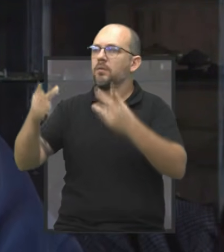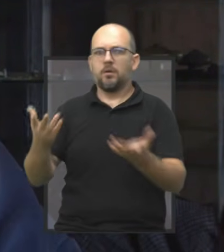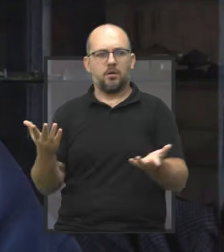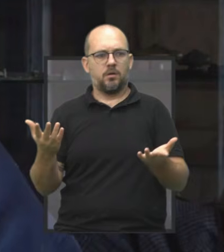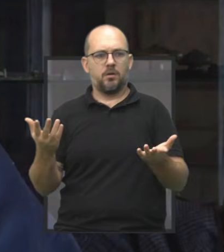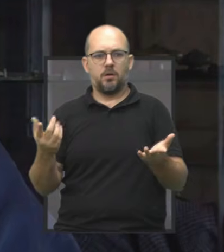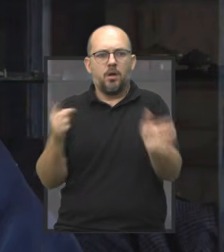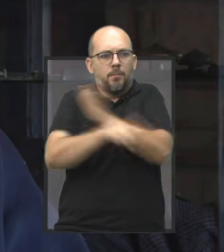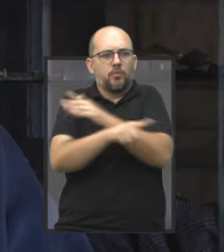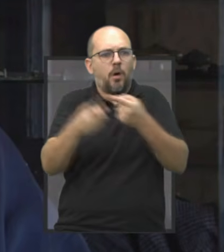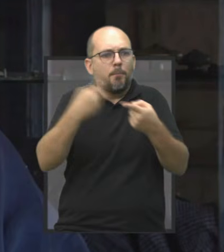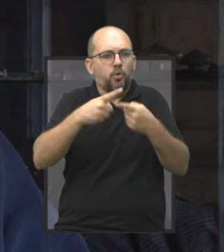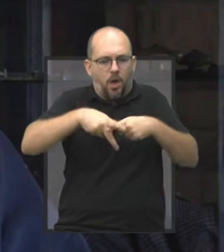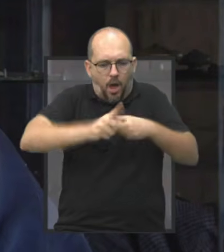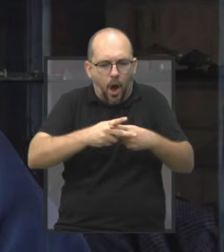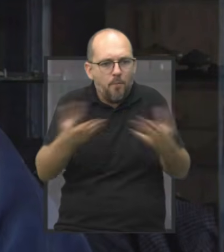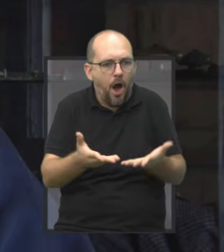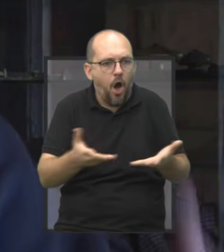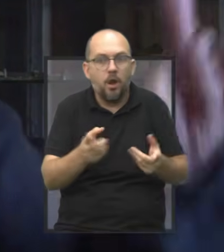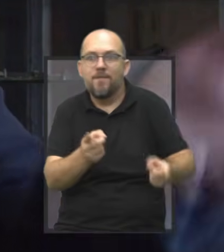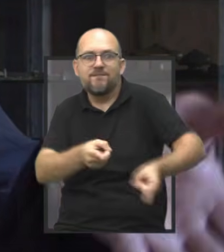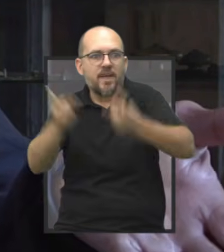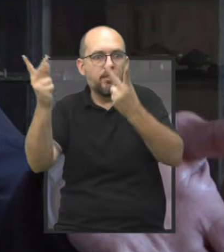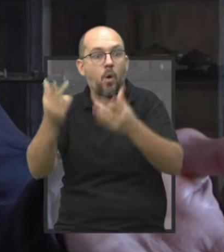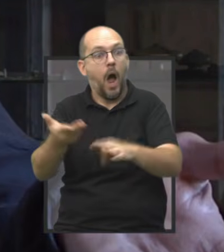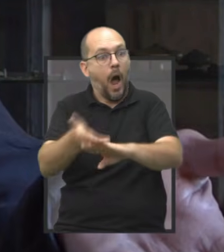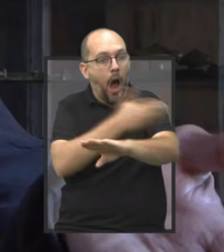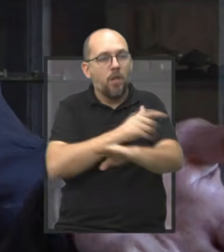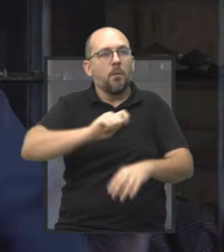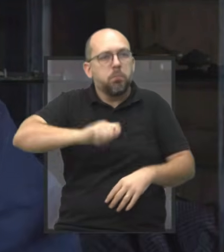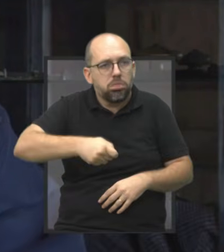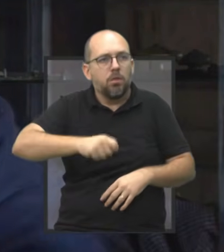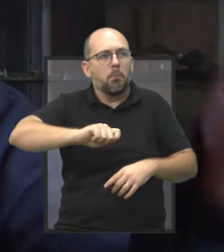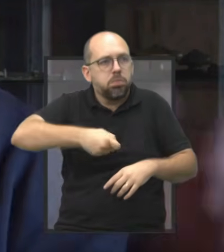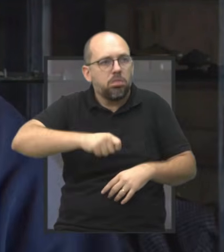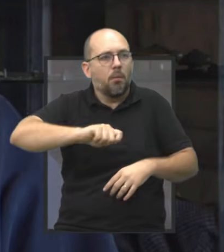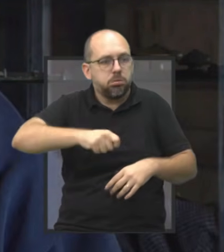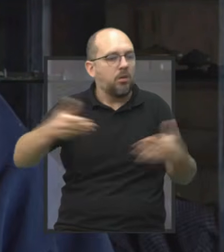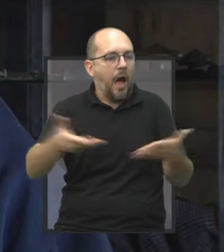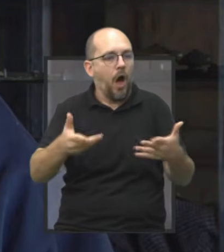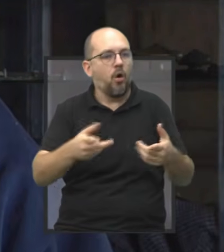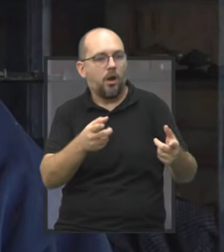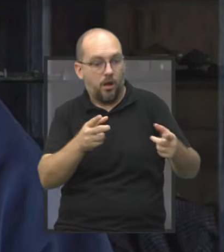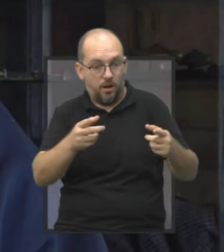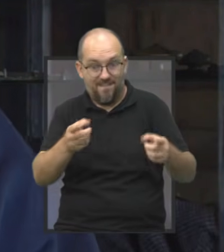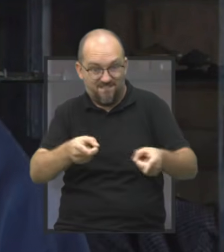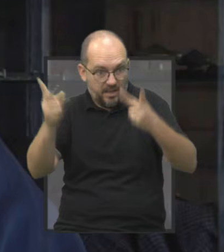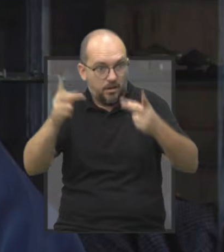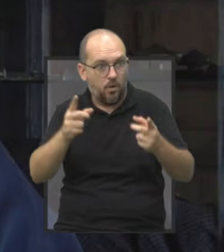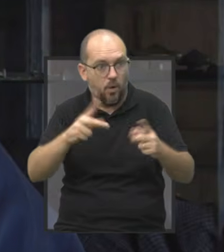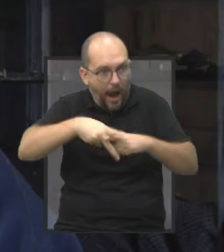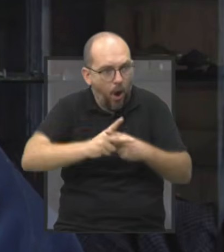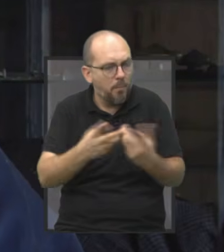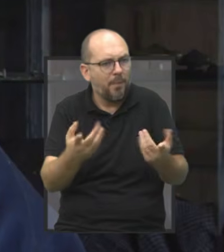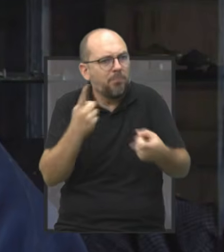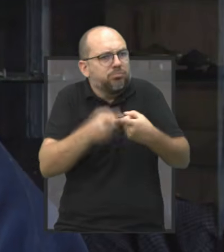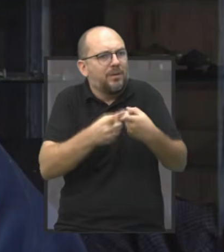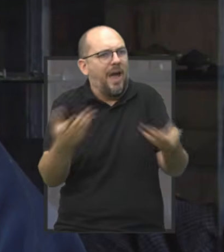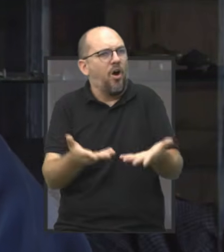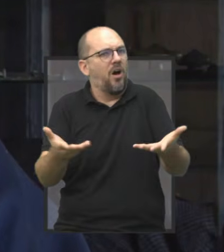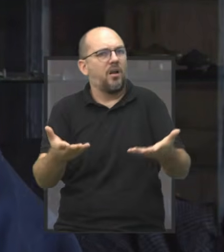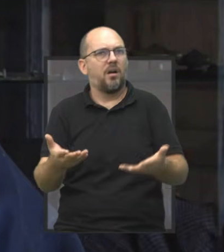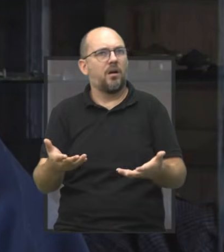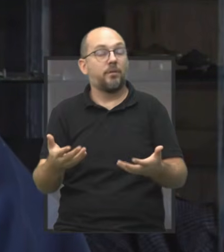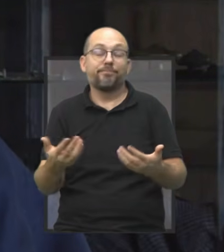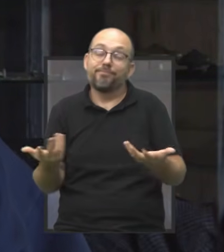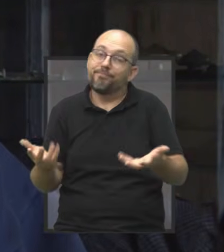teve partida, nunca dava partida. Aí ele foi vender o ônibus, consertou a partida do ônibus. Eu falei, mas gente,